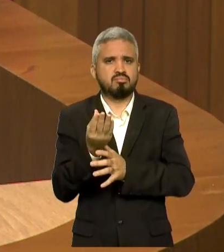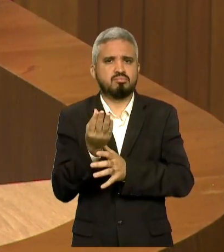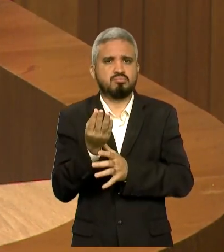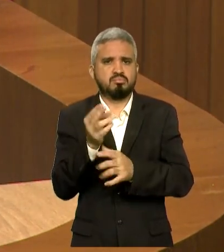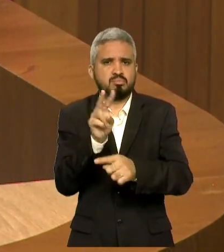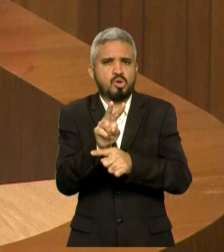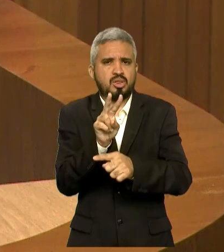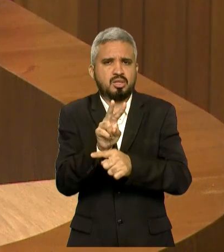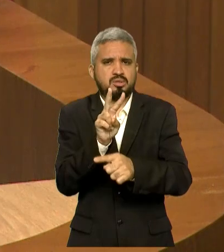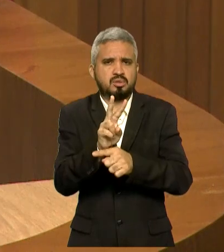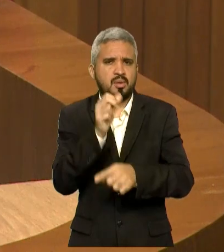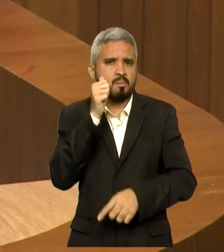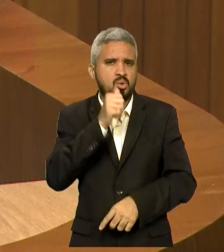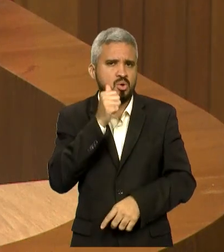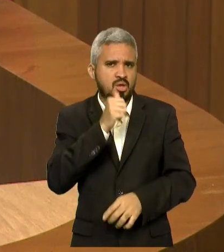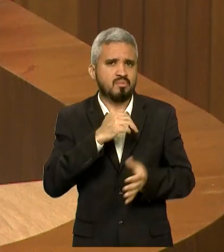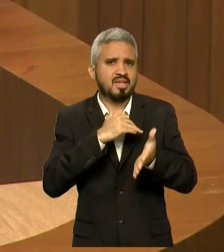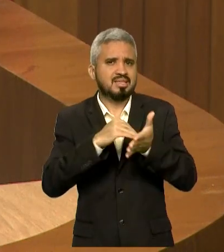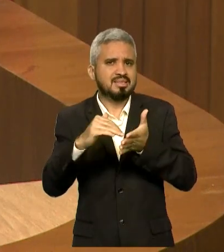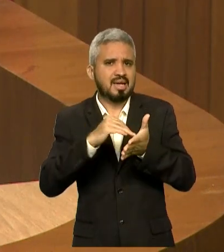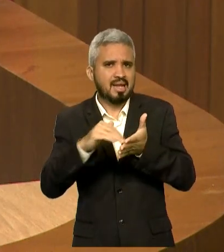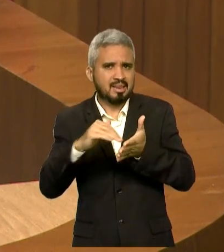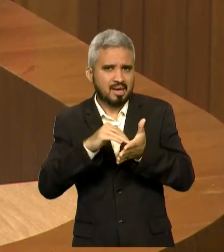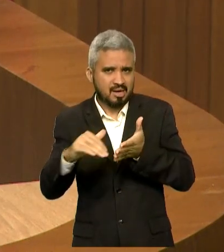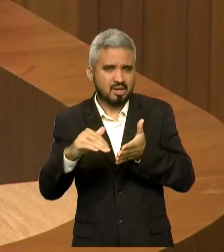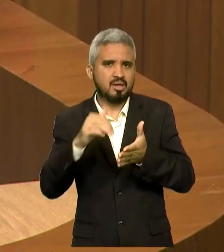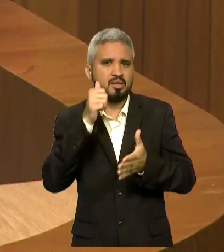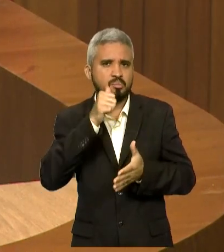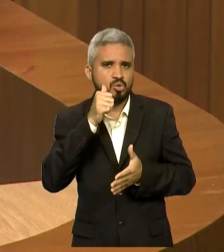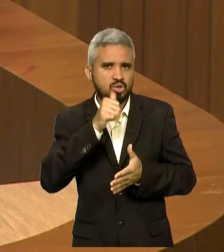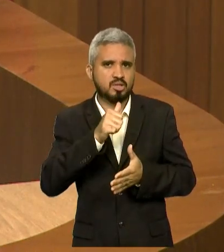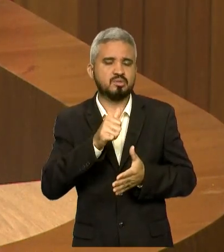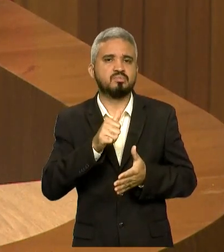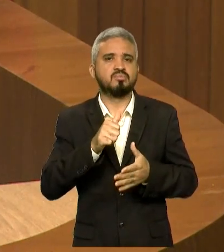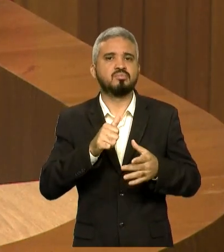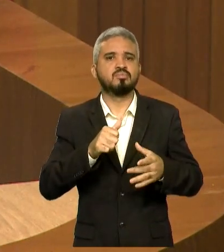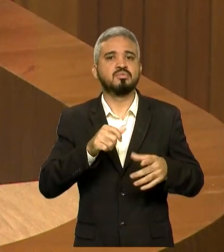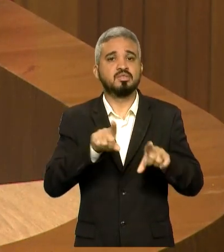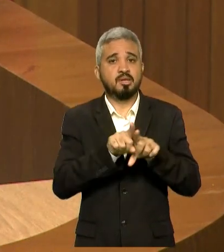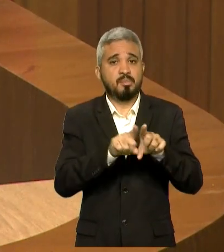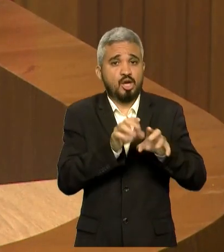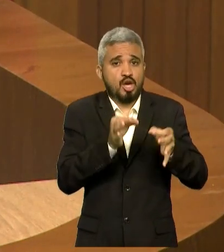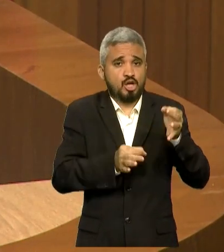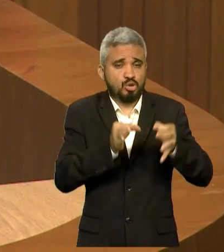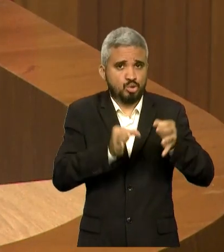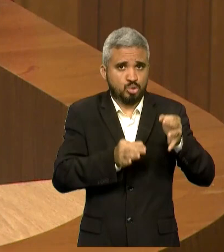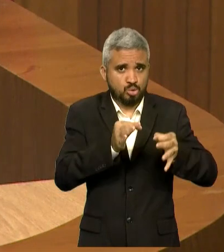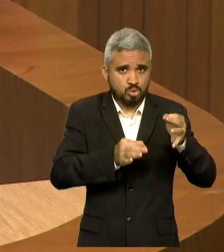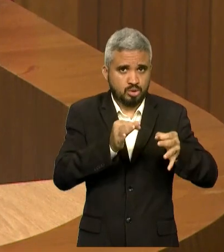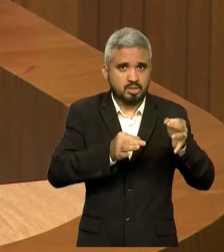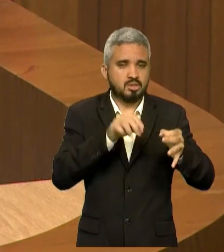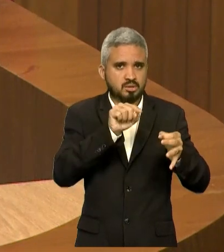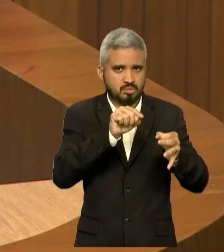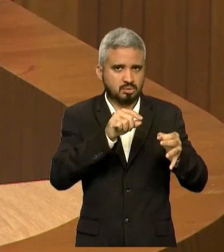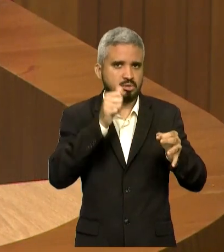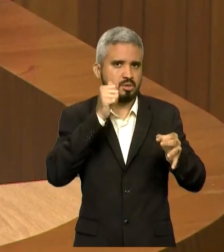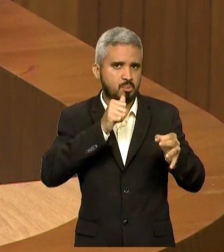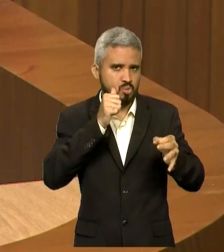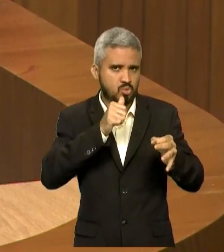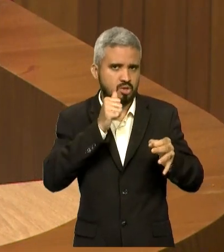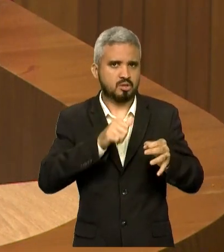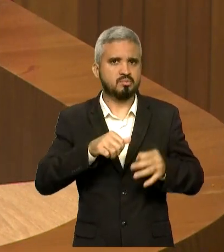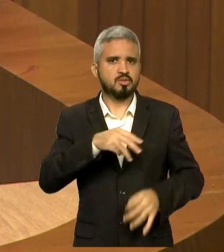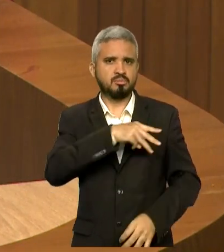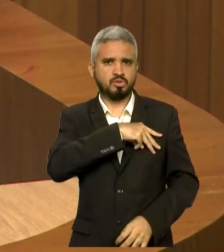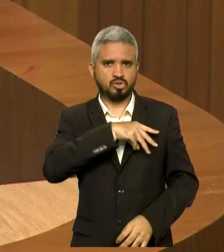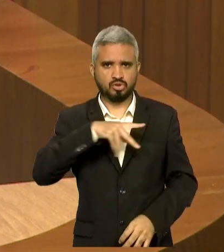secretaria, composta pela justiça, como eu falei, a doutora Nusa, nossa juiz da segunda vara, é extremamente atuante nesse sentido, Ministério